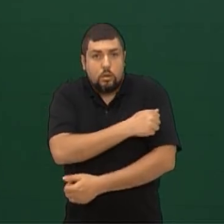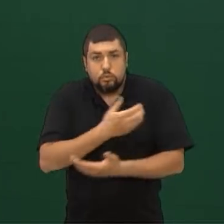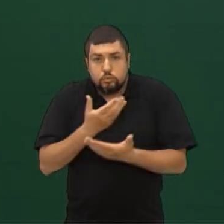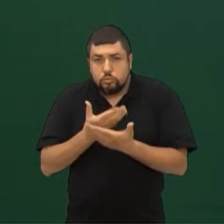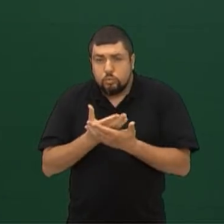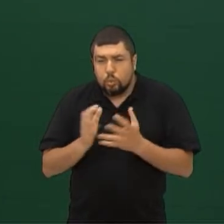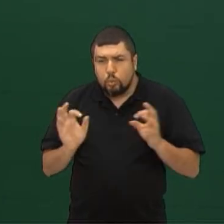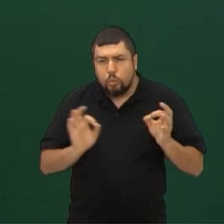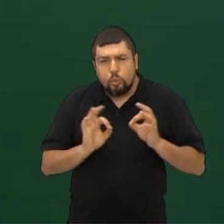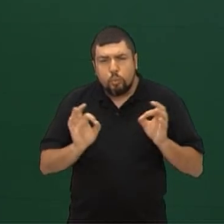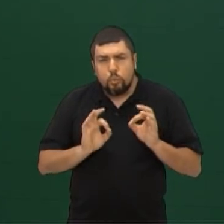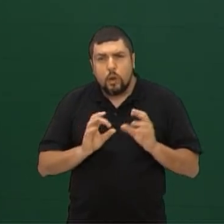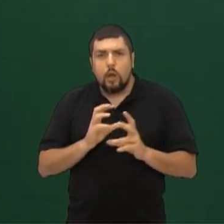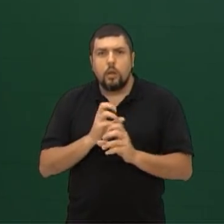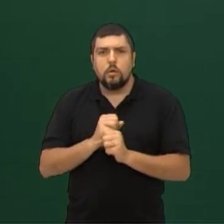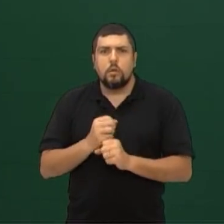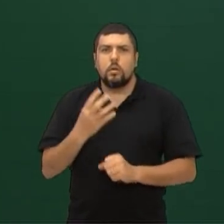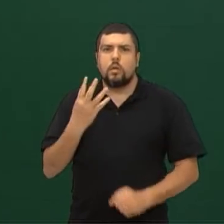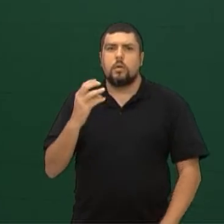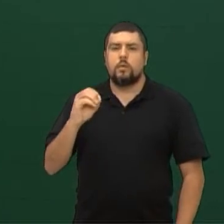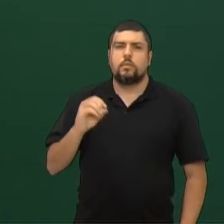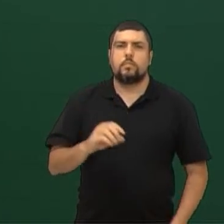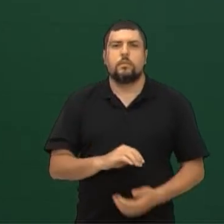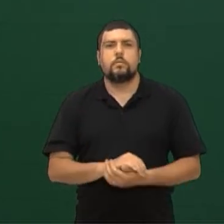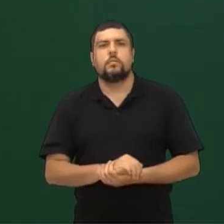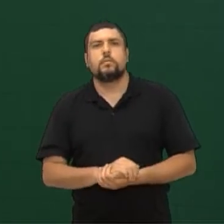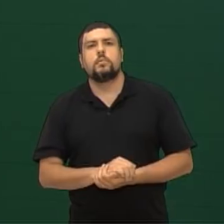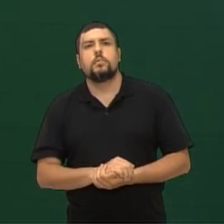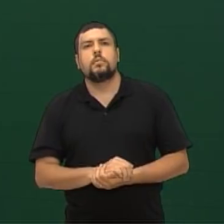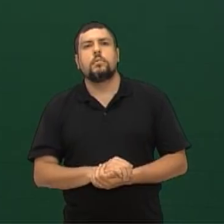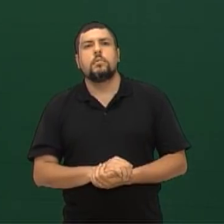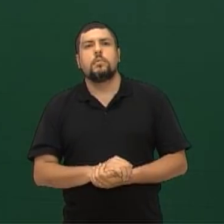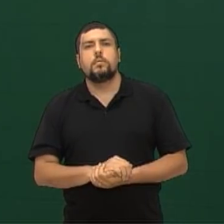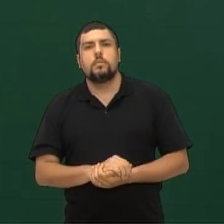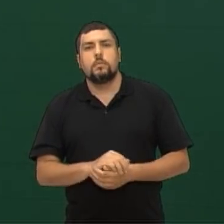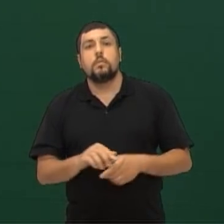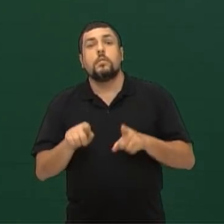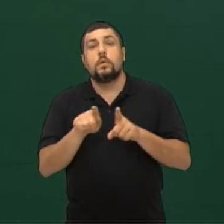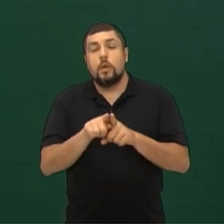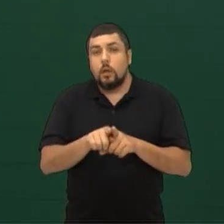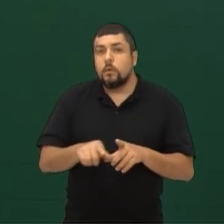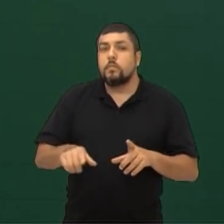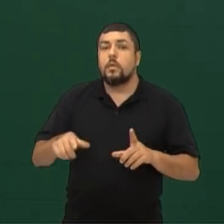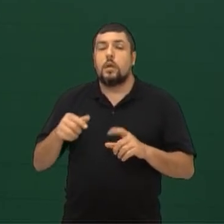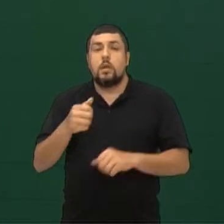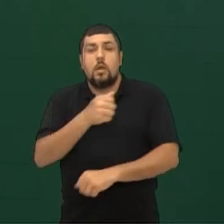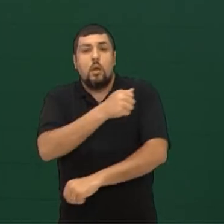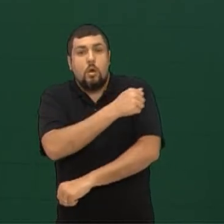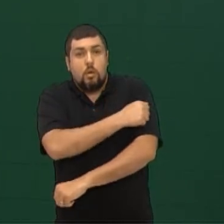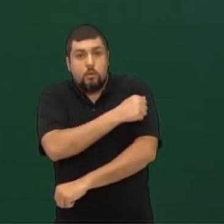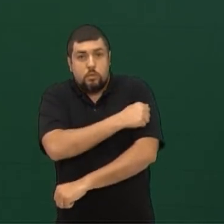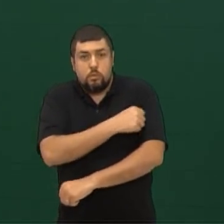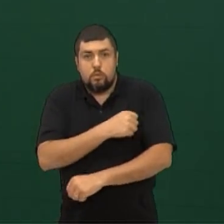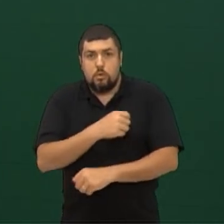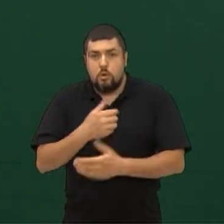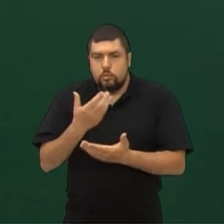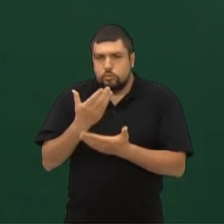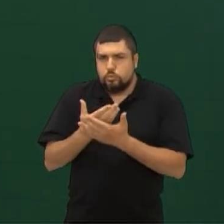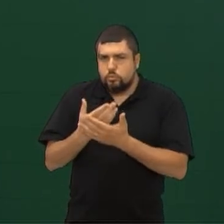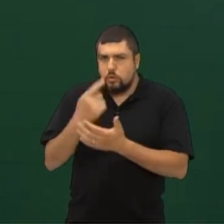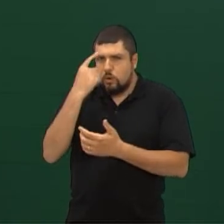de estudo. Ao mesmo tempo, no aluno que estudou 1 hora, ele teve nota